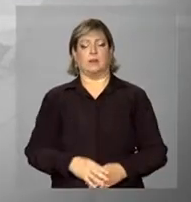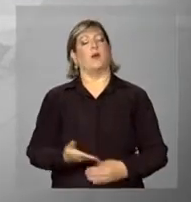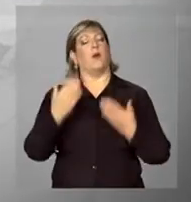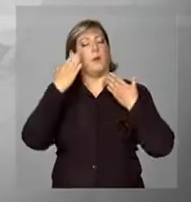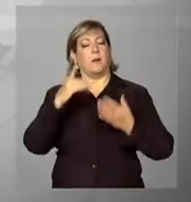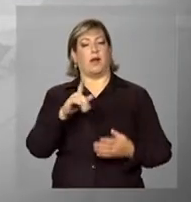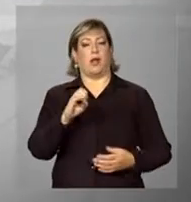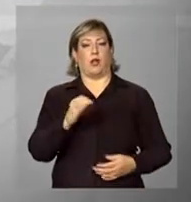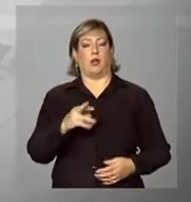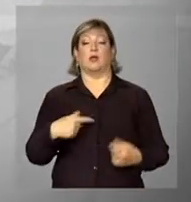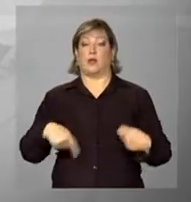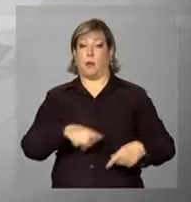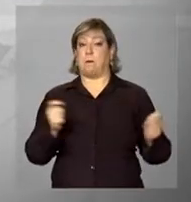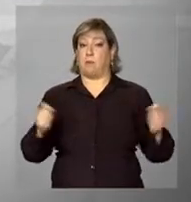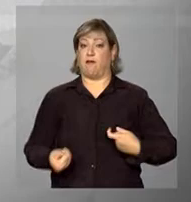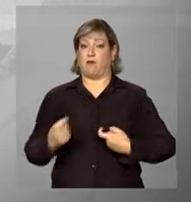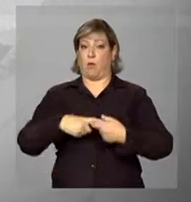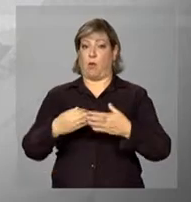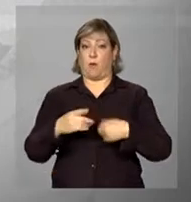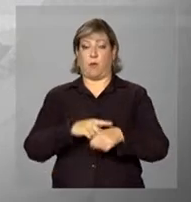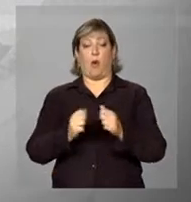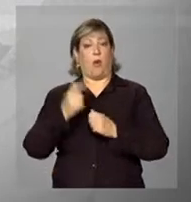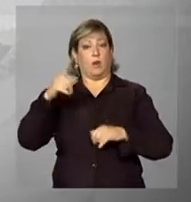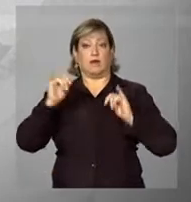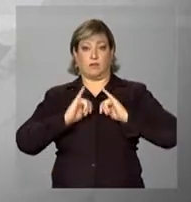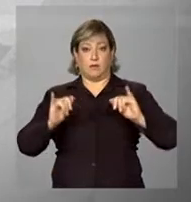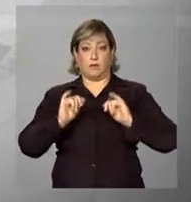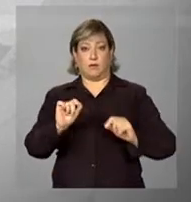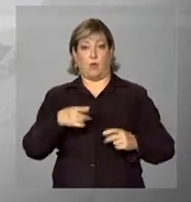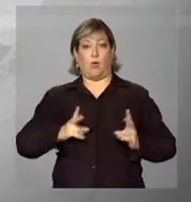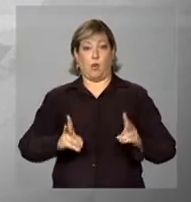Obrigada, Leonardo. E nós podemos voltar a qualquer momento com outras